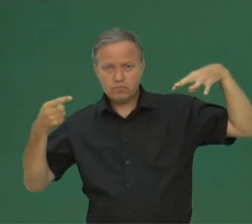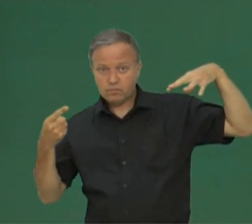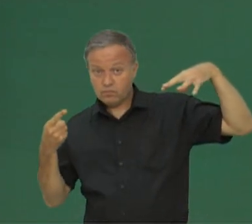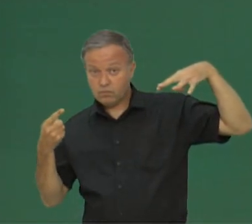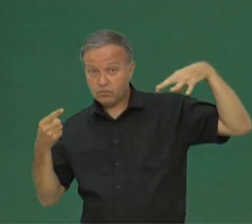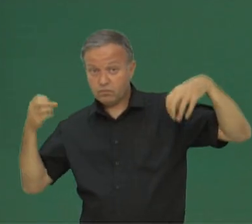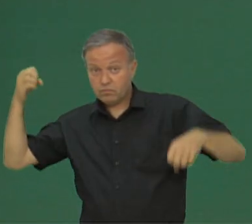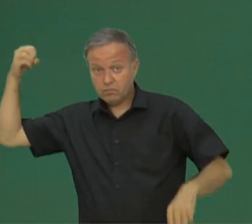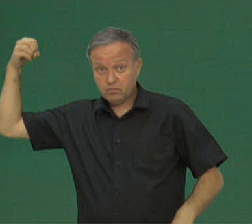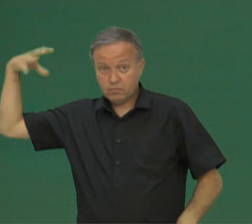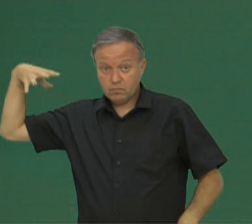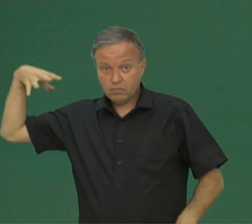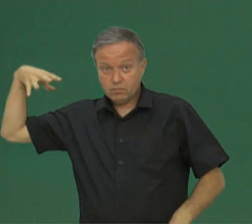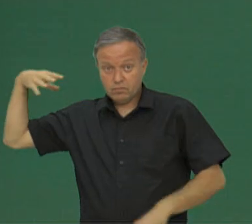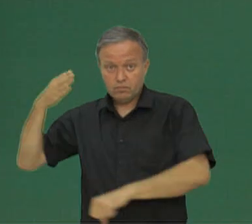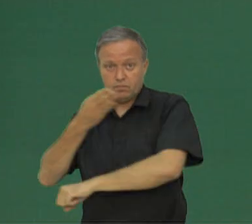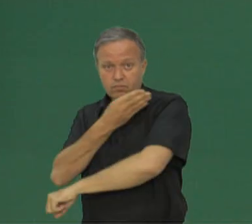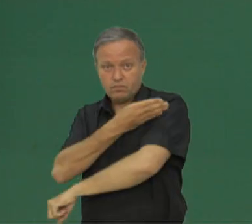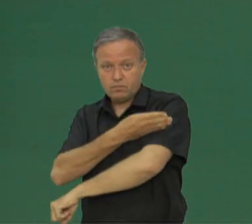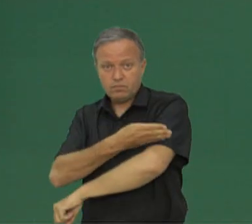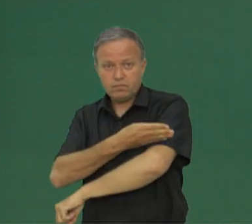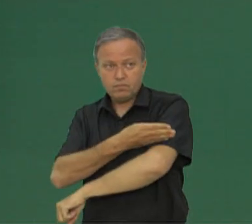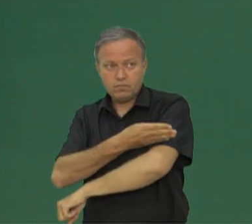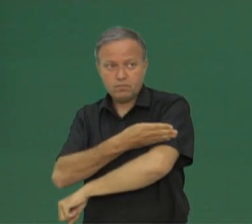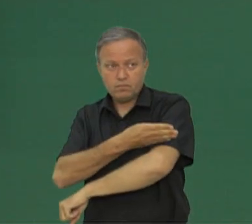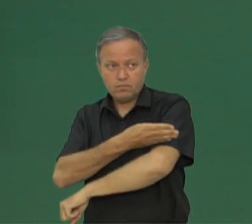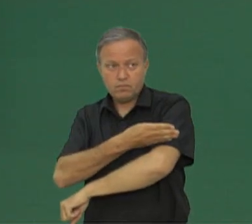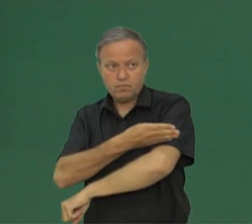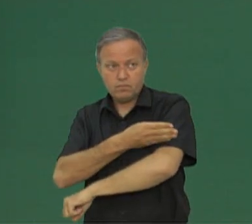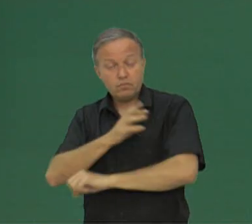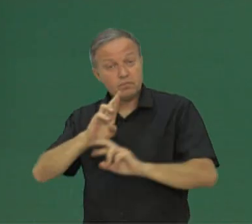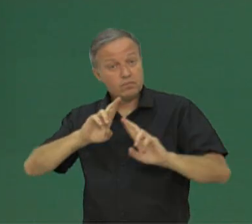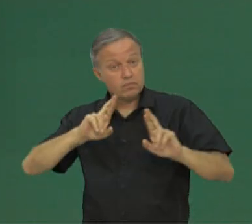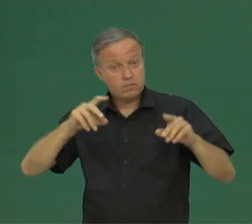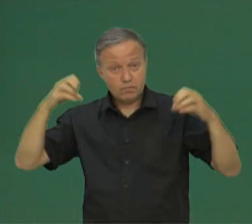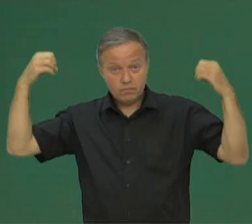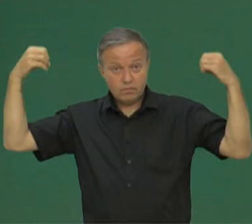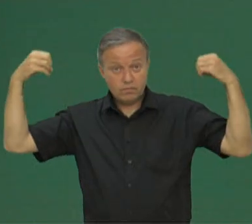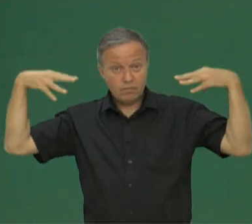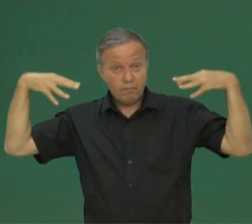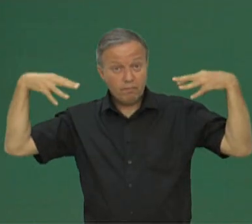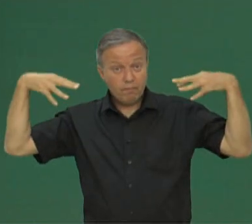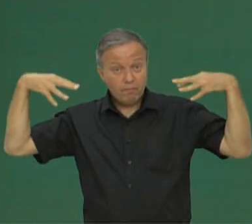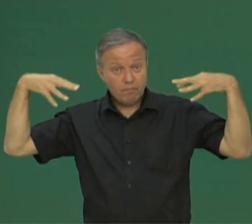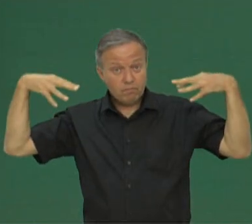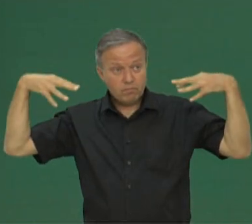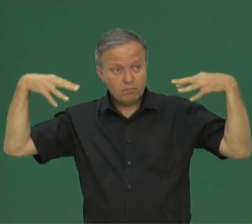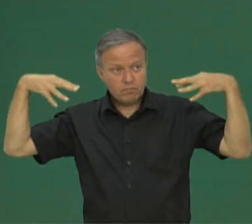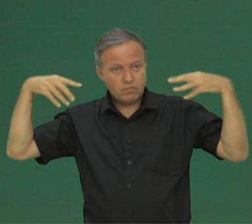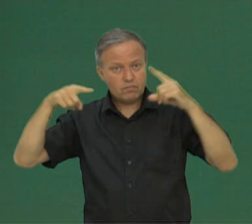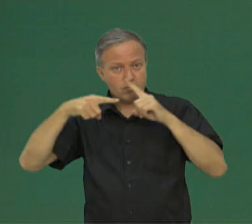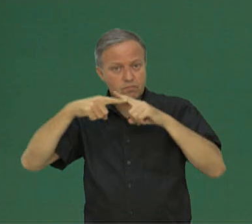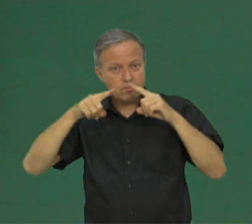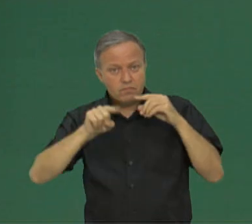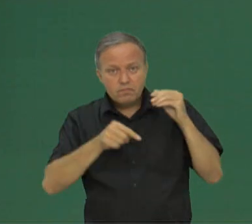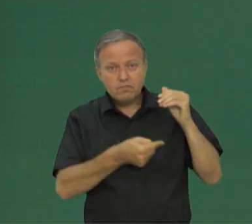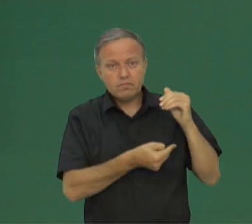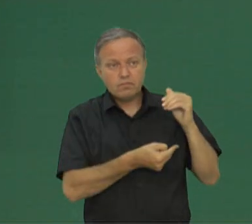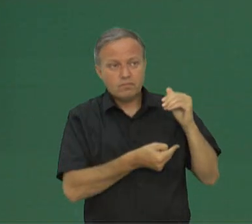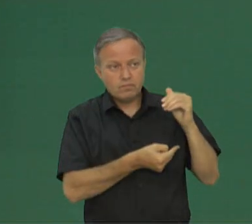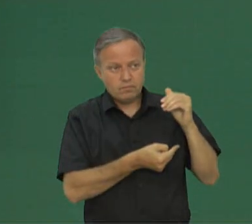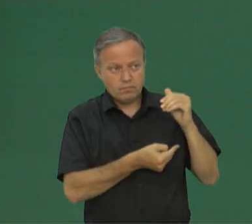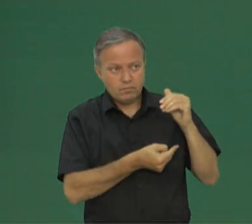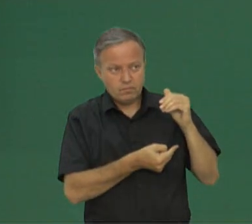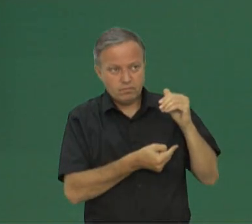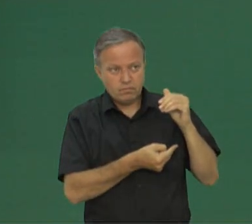luzes brancas, certo? Diferença de luzes. Isso quer dizer que aqui dentro